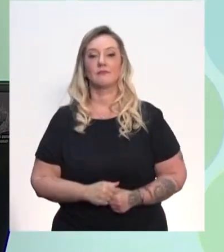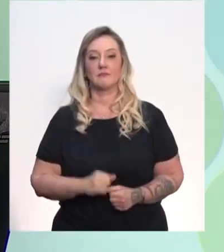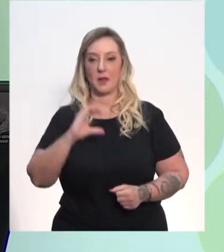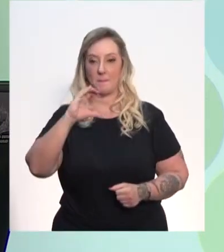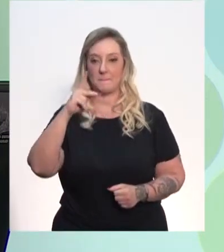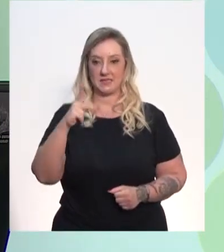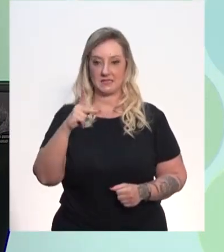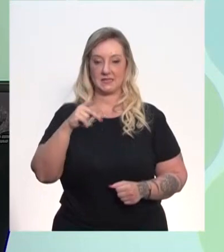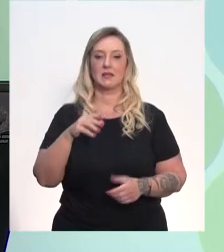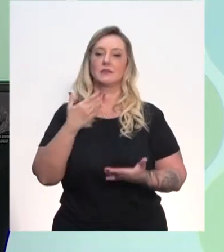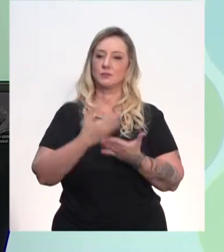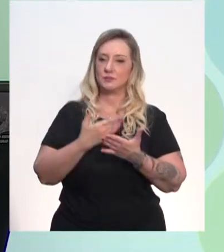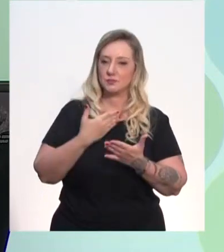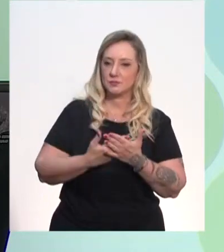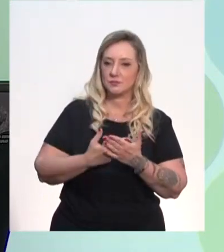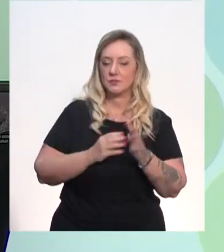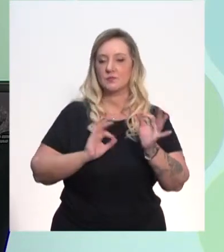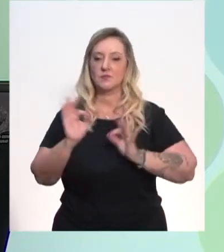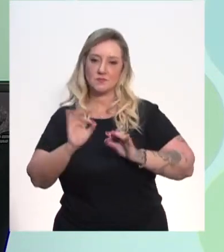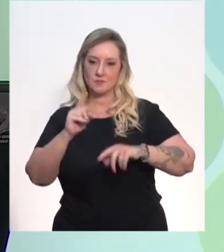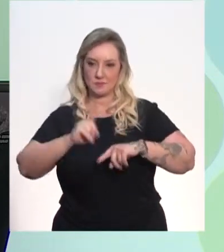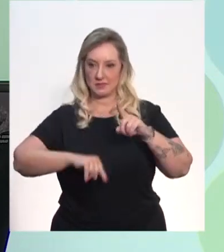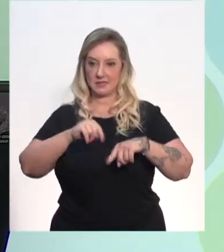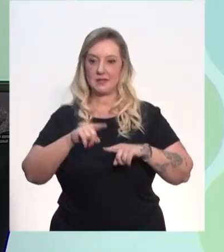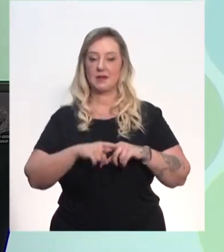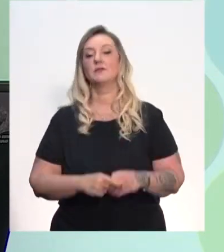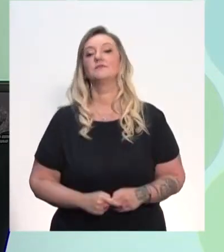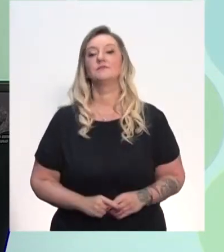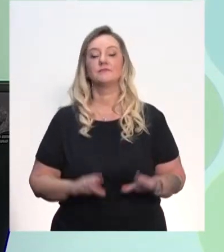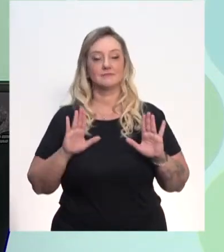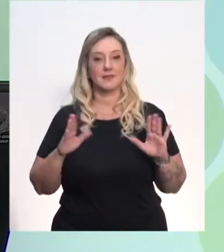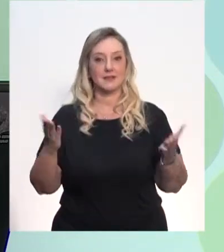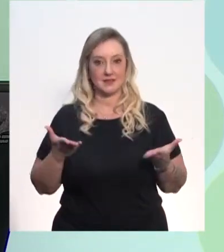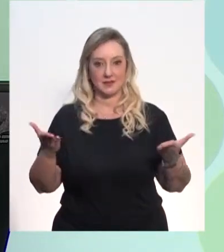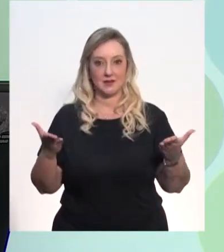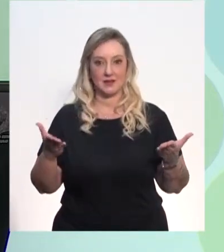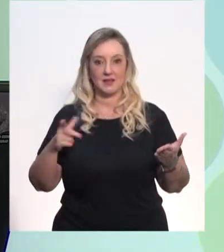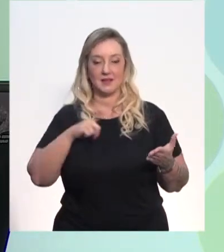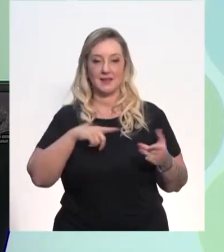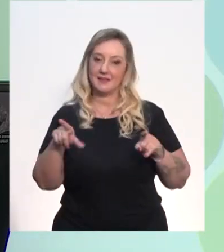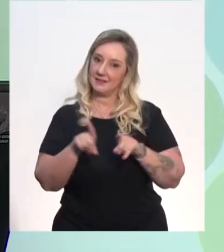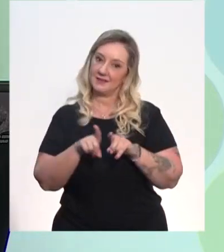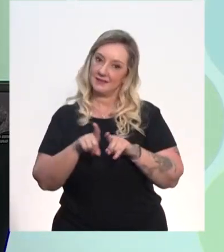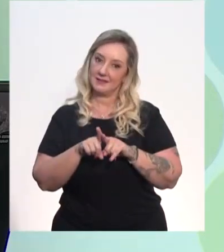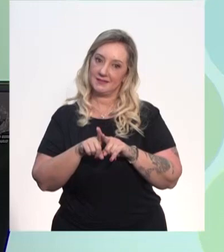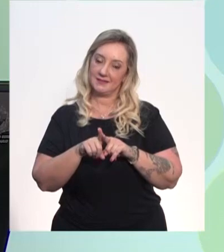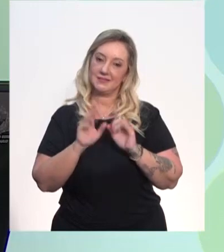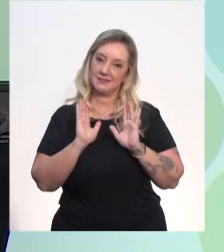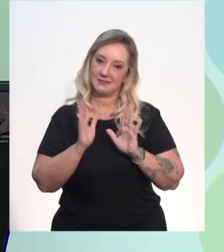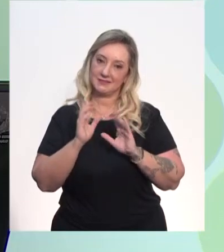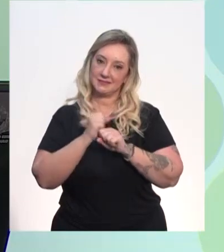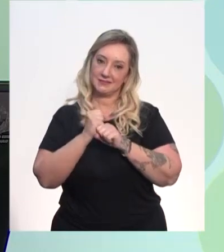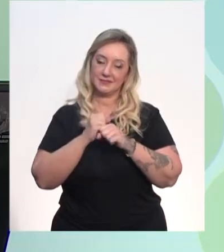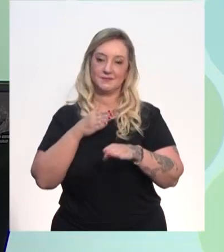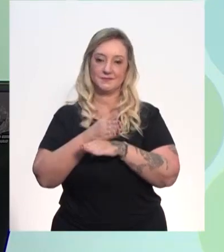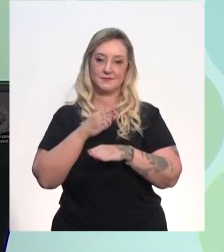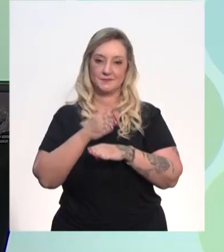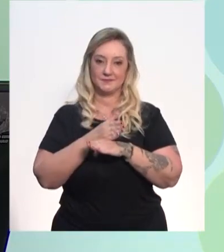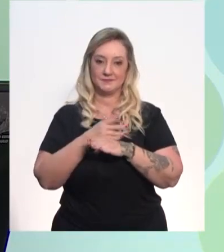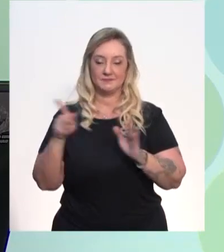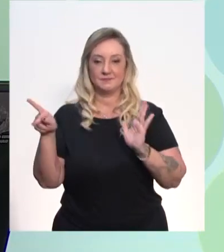Professor, nós temos professor e gestor, tá? Eu usei como exemplo aqui o do